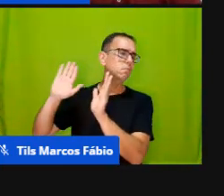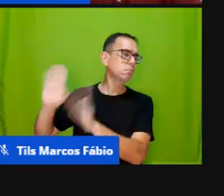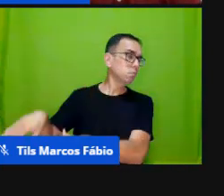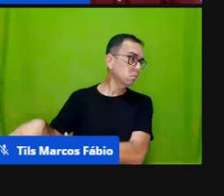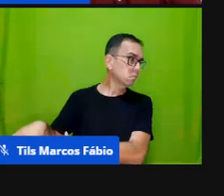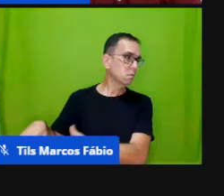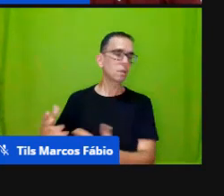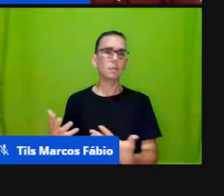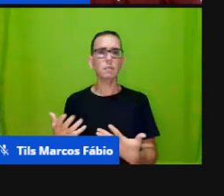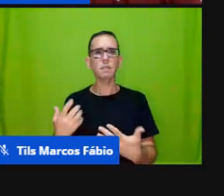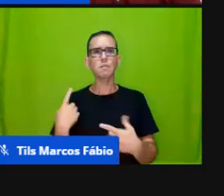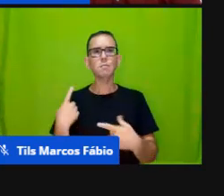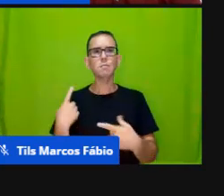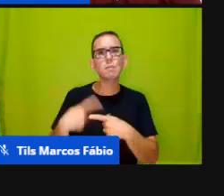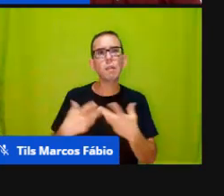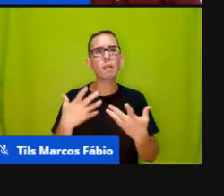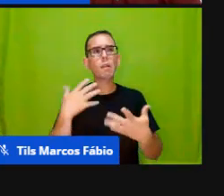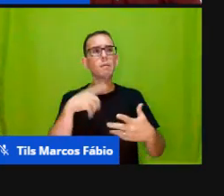muitas vezes